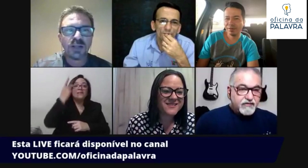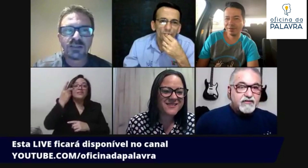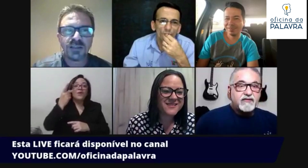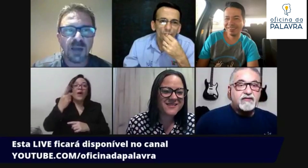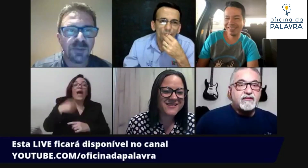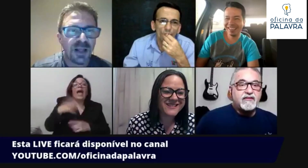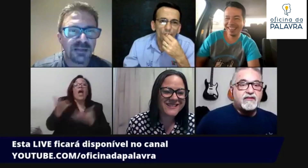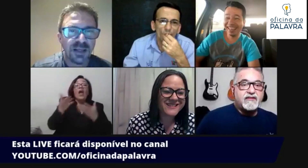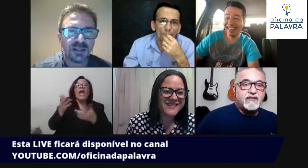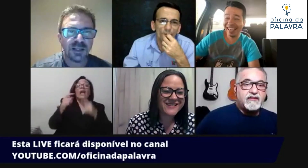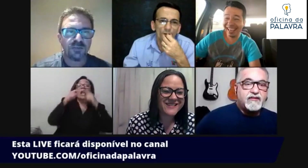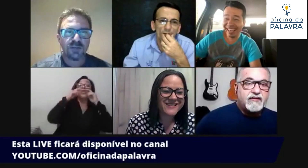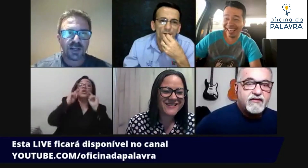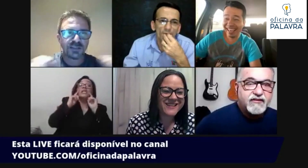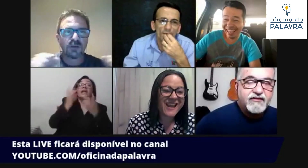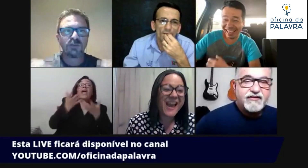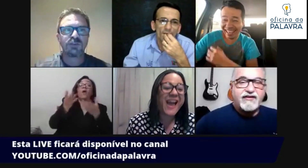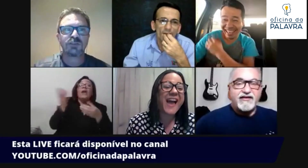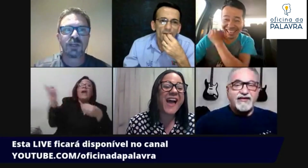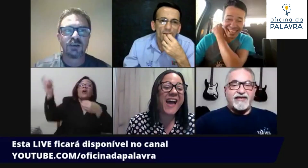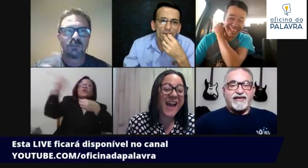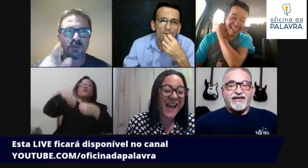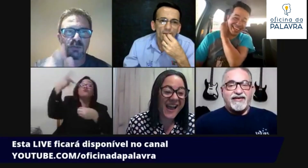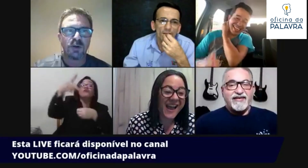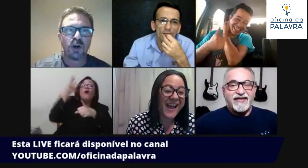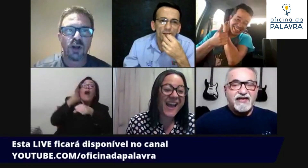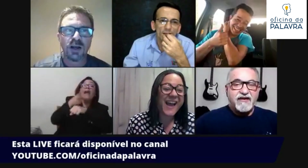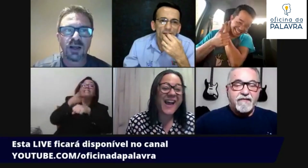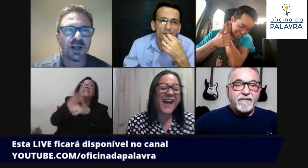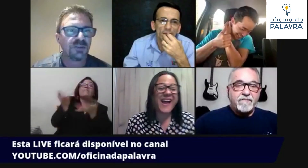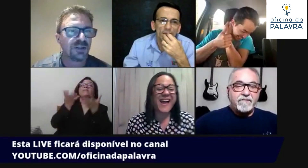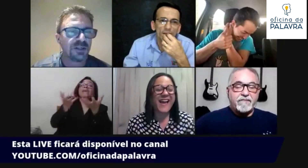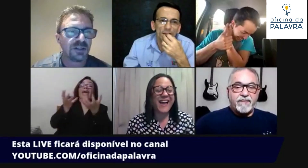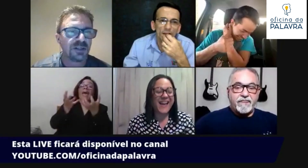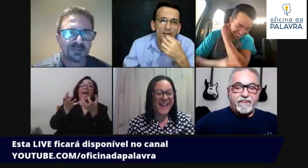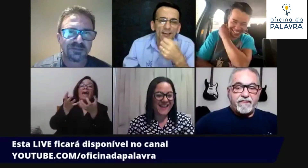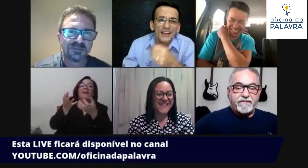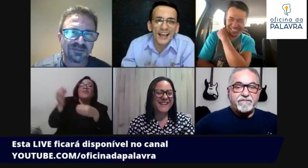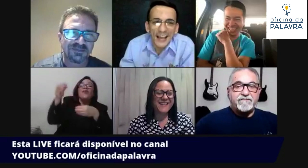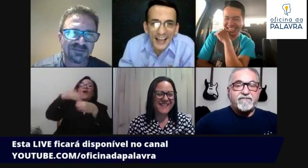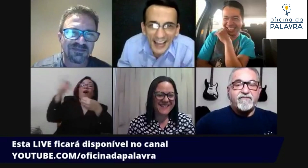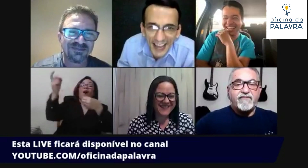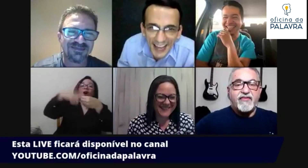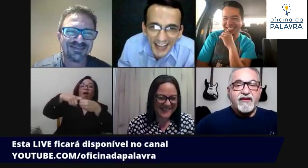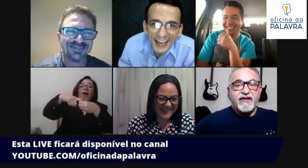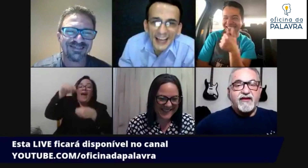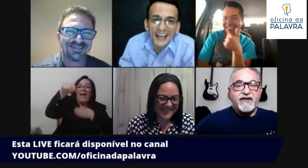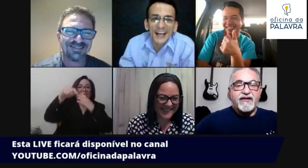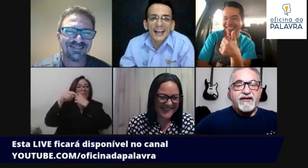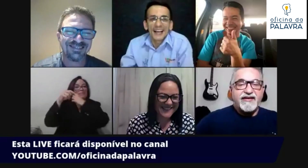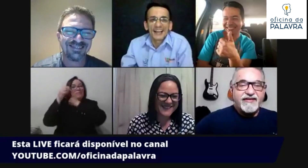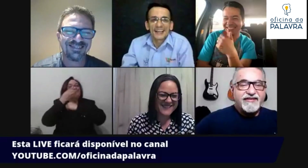naquele WhatsApp lá dele, que ele fica sacudindo. Coloca lá, Dona Irã.